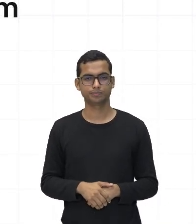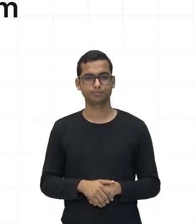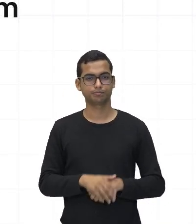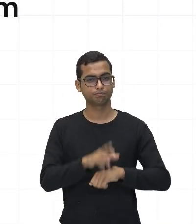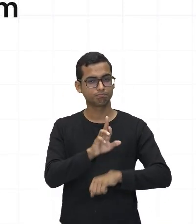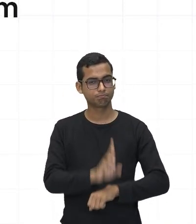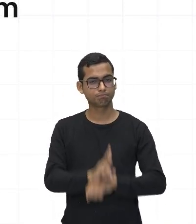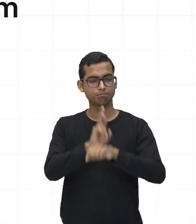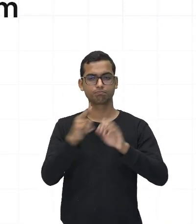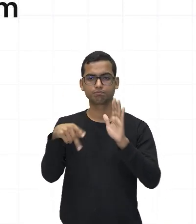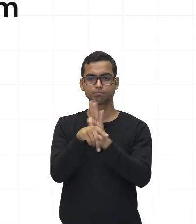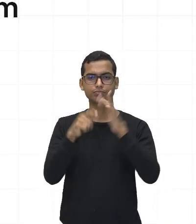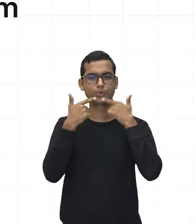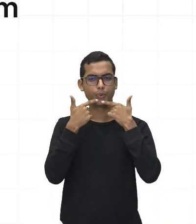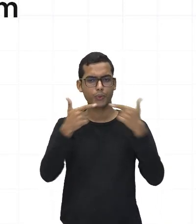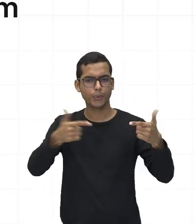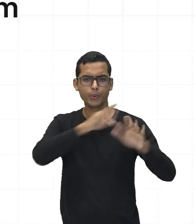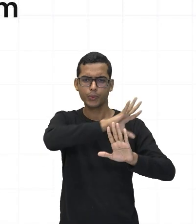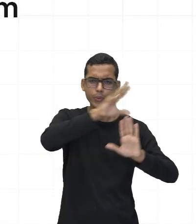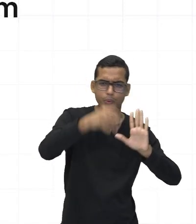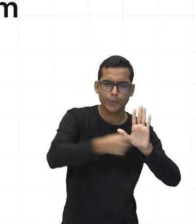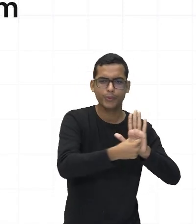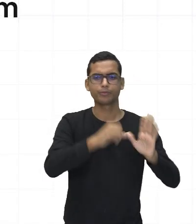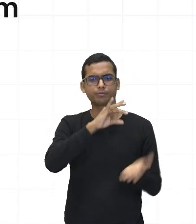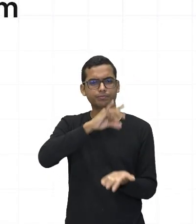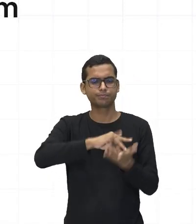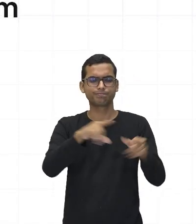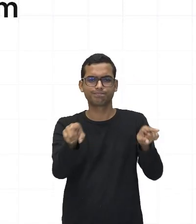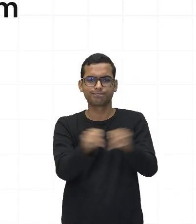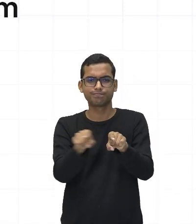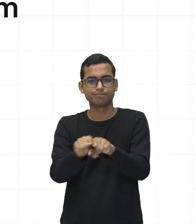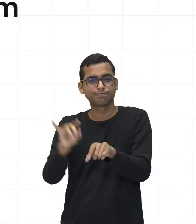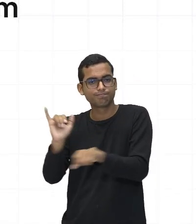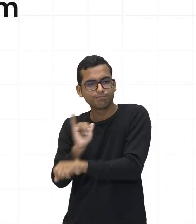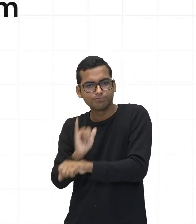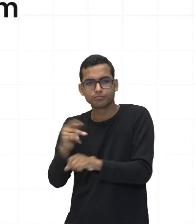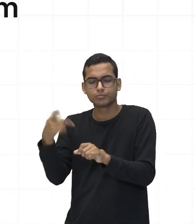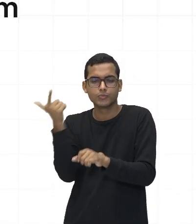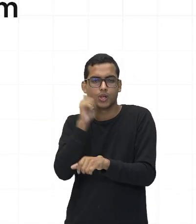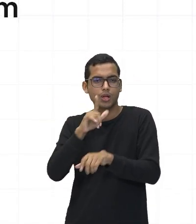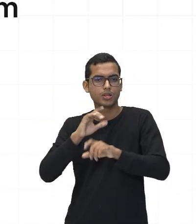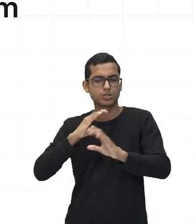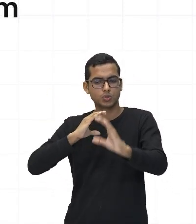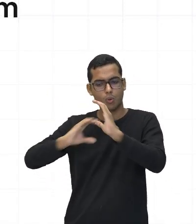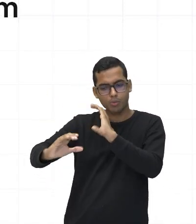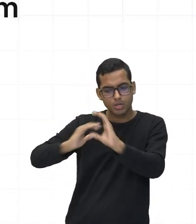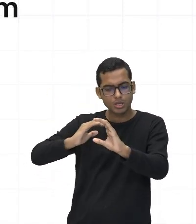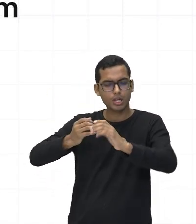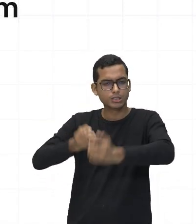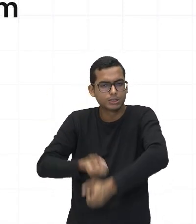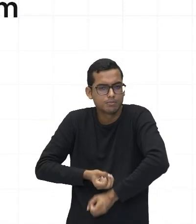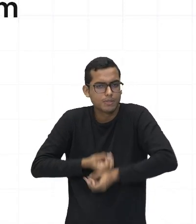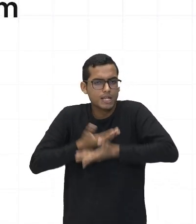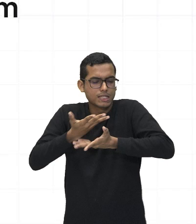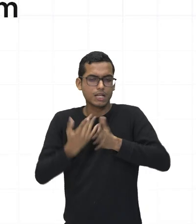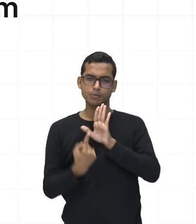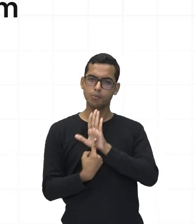de linguagem, ele é uma forma de falar, ele é uma forma de se comunicar que